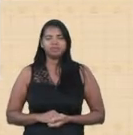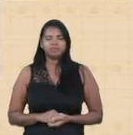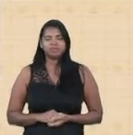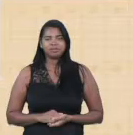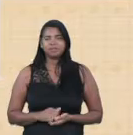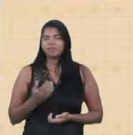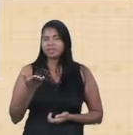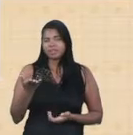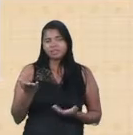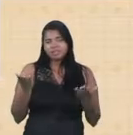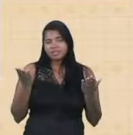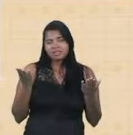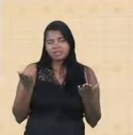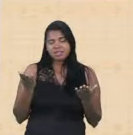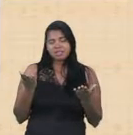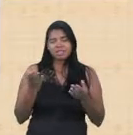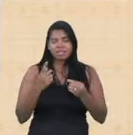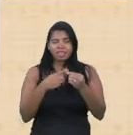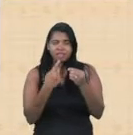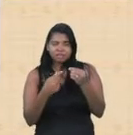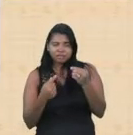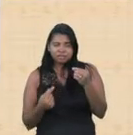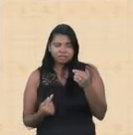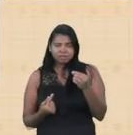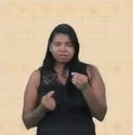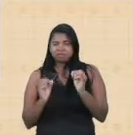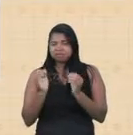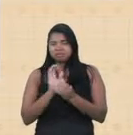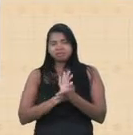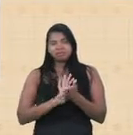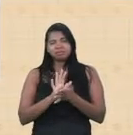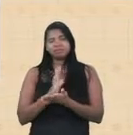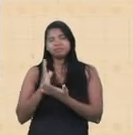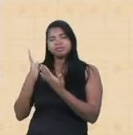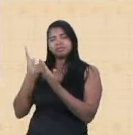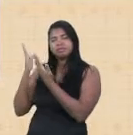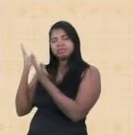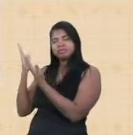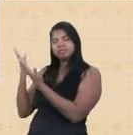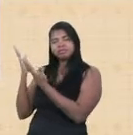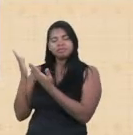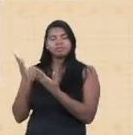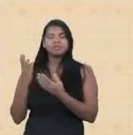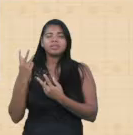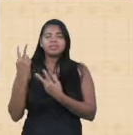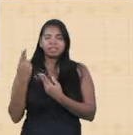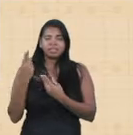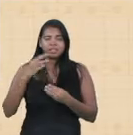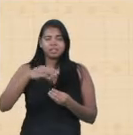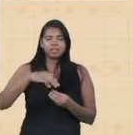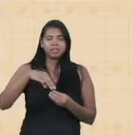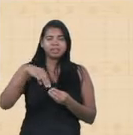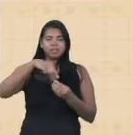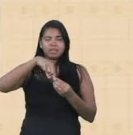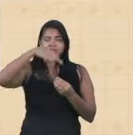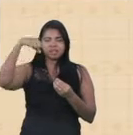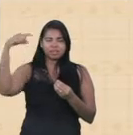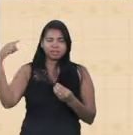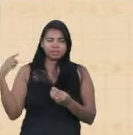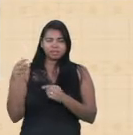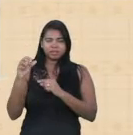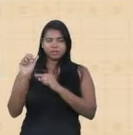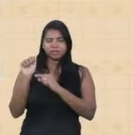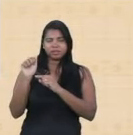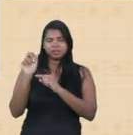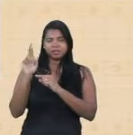deve estar dizendo, isso é só teoria, isso não serve para nada. As auroras boreais, que são aqueles fenômenos que vimos nas aulas